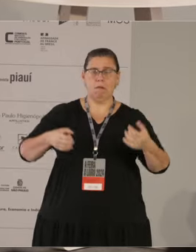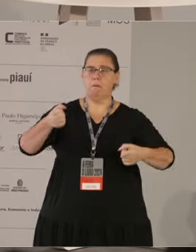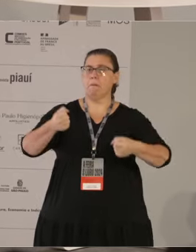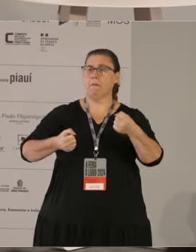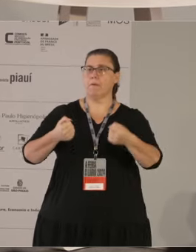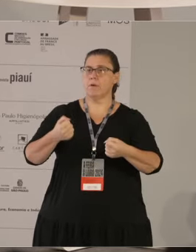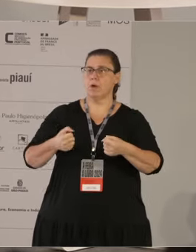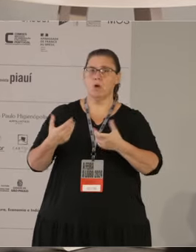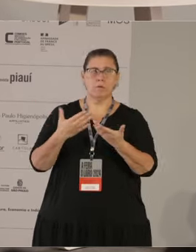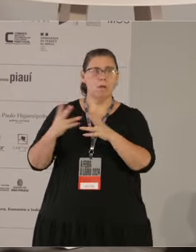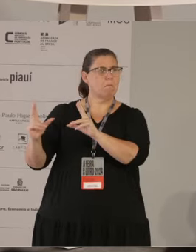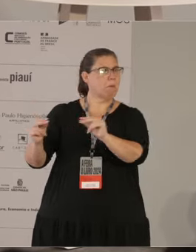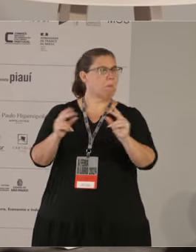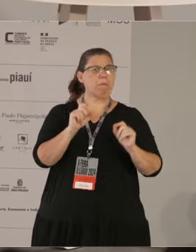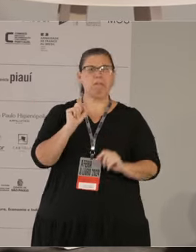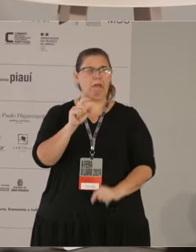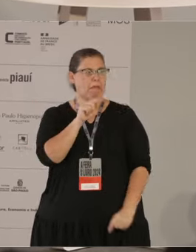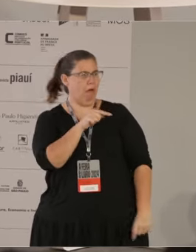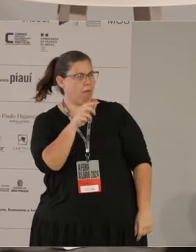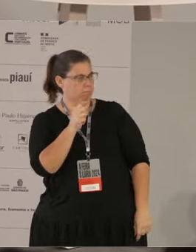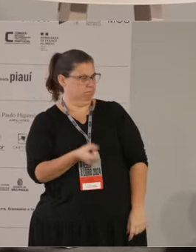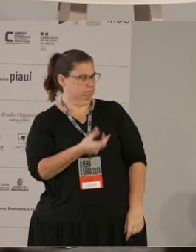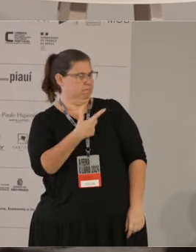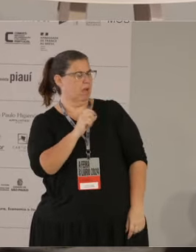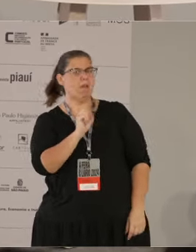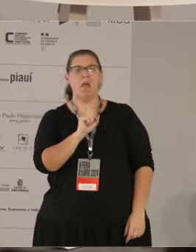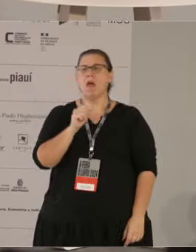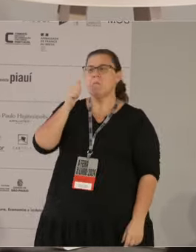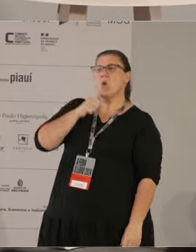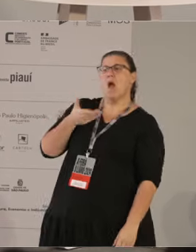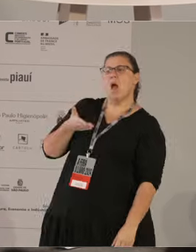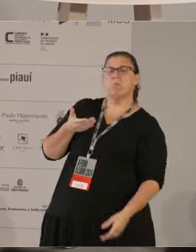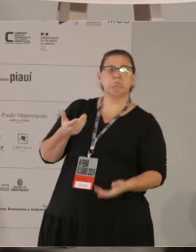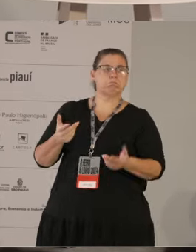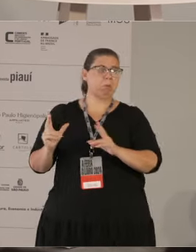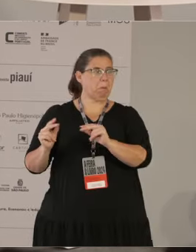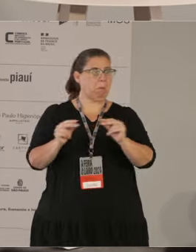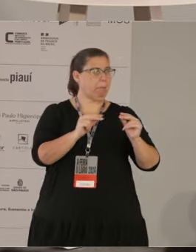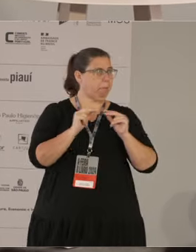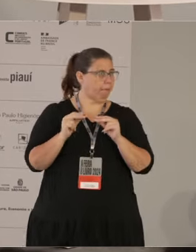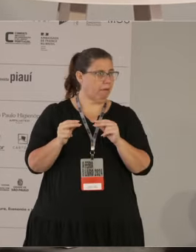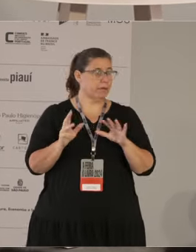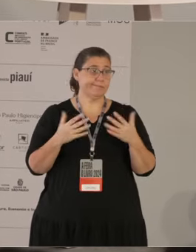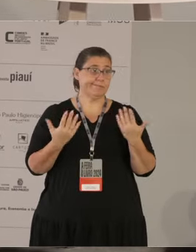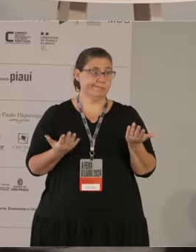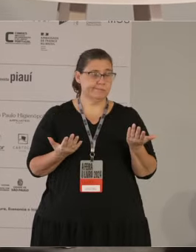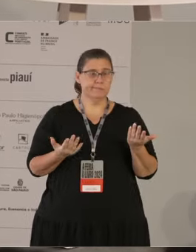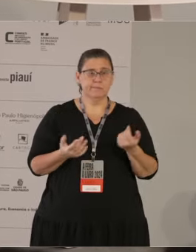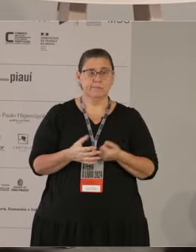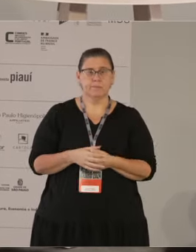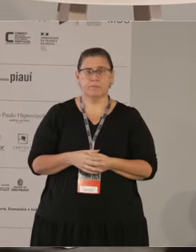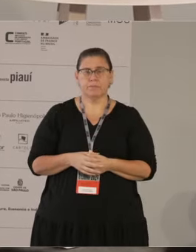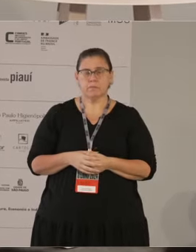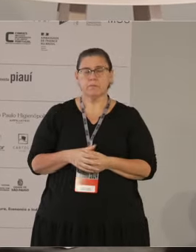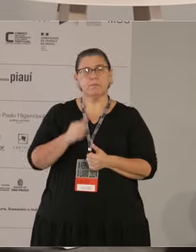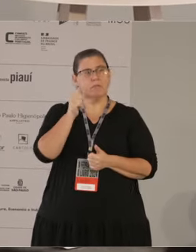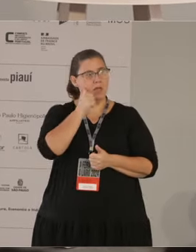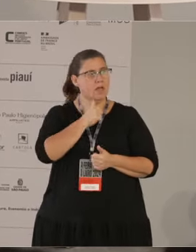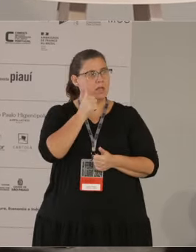começou o buchicho. Quem é essa pessoa? Quem é essa mulher? Né? E ela chegou,